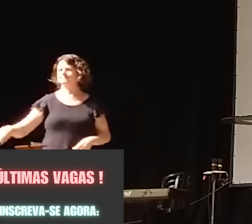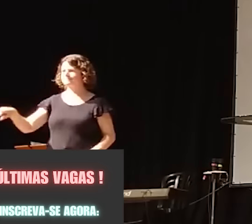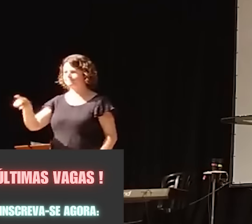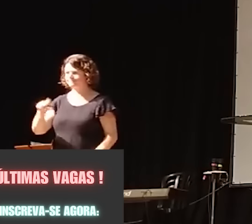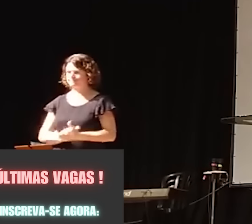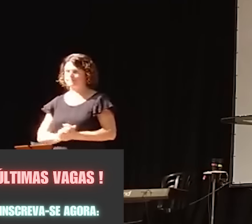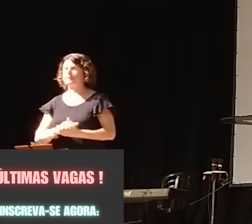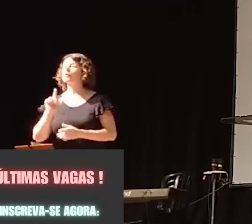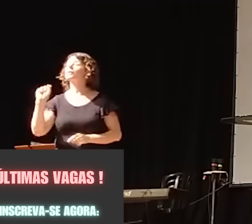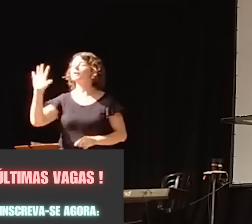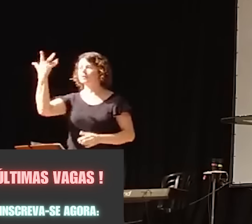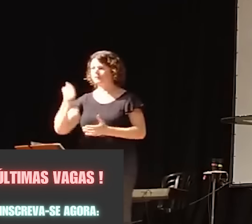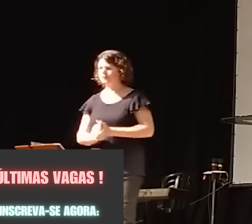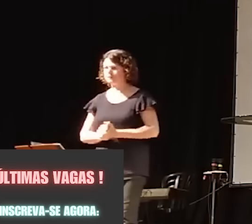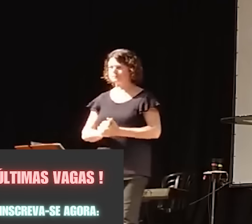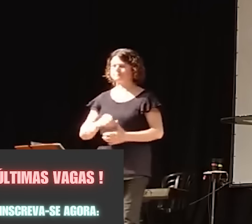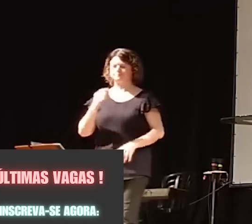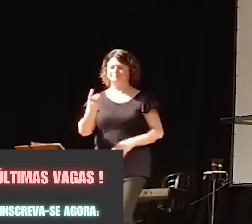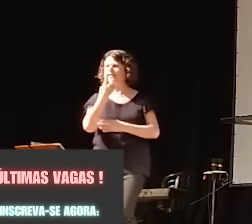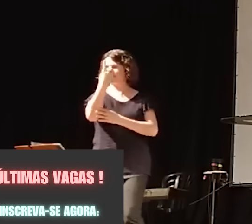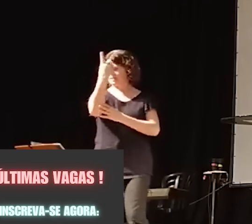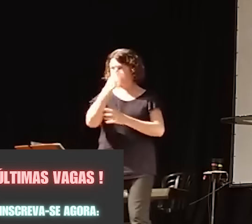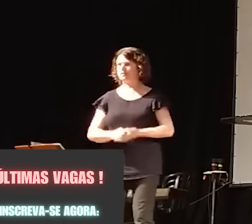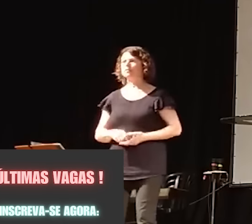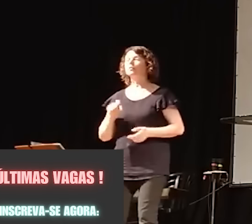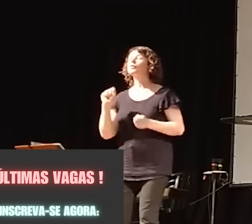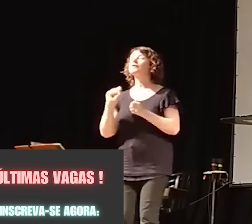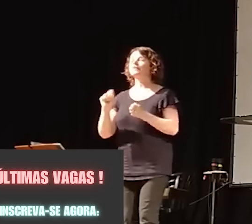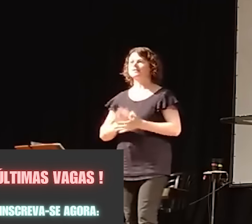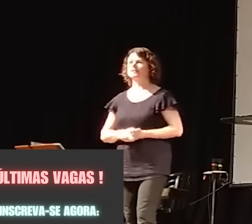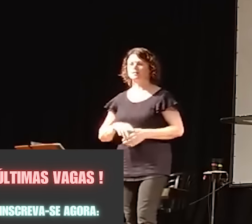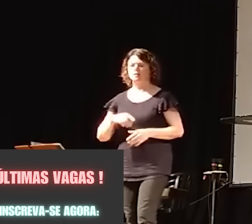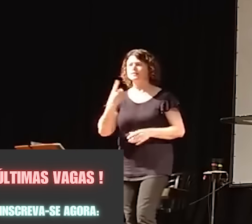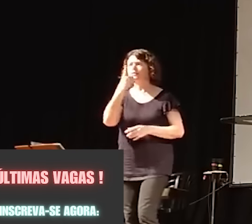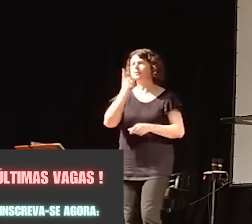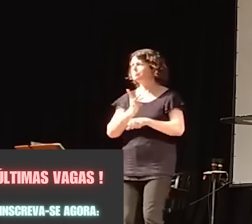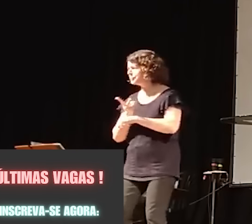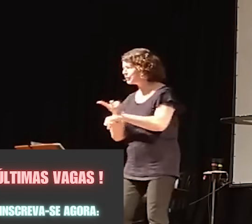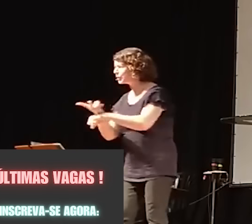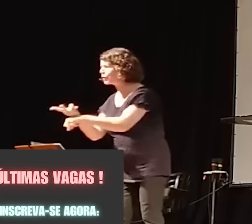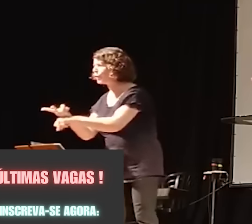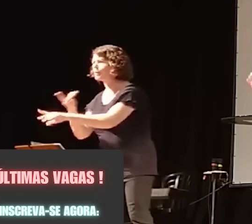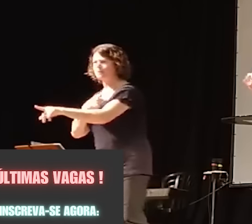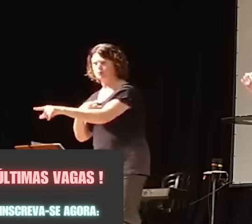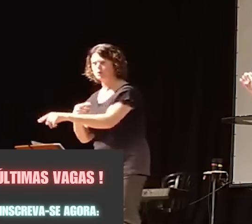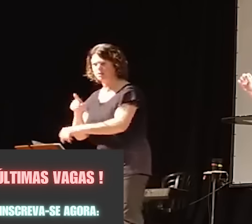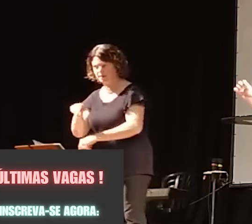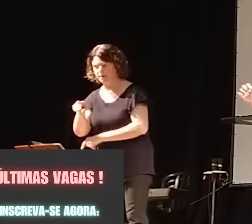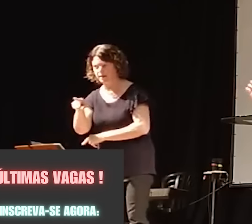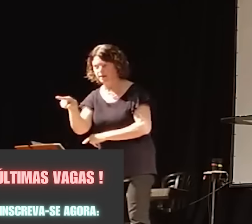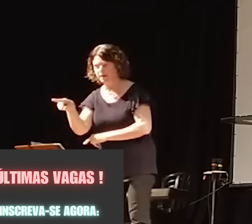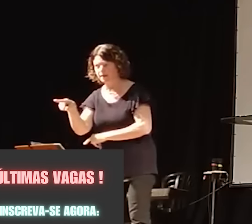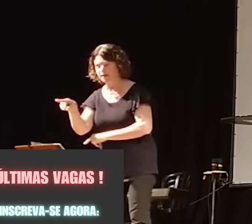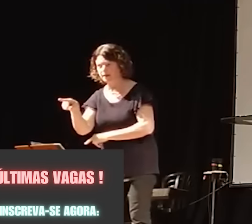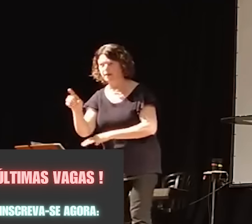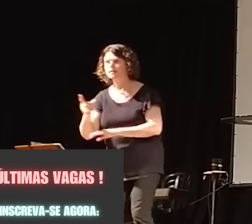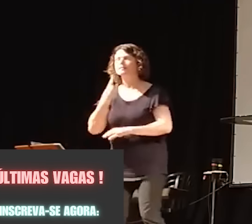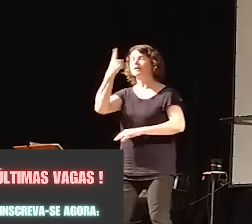Davi ao pastor é isso consultou Davi ao profeta é isso a